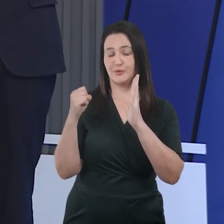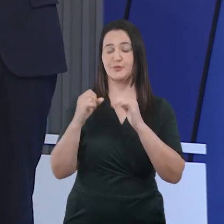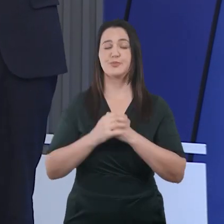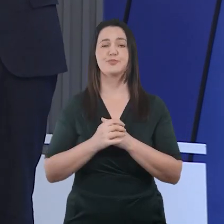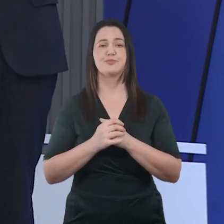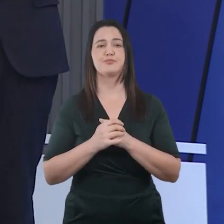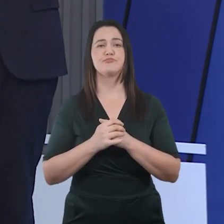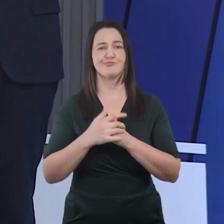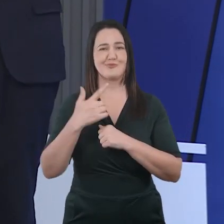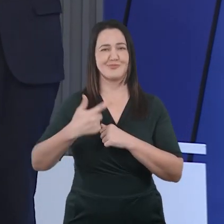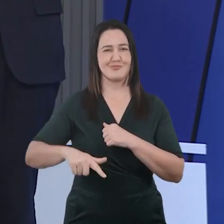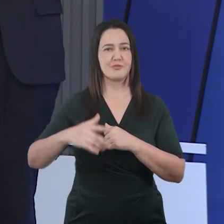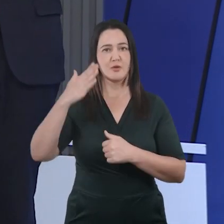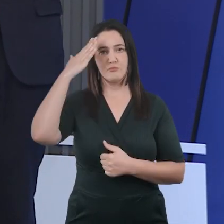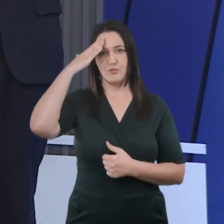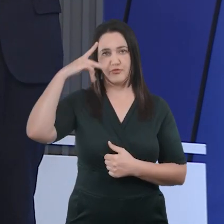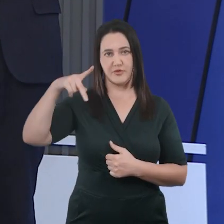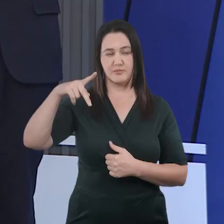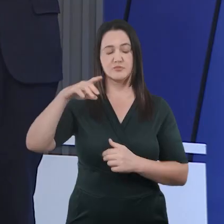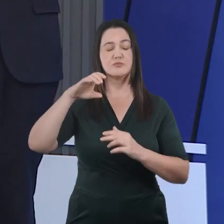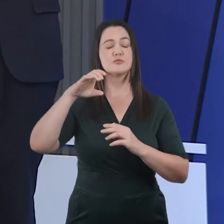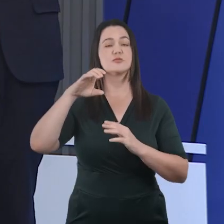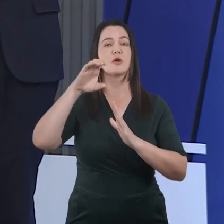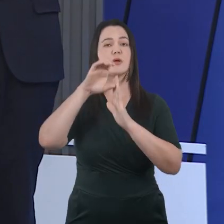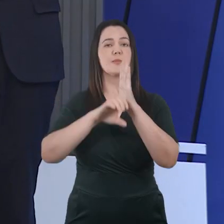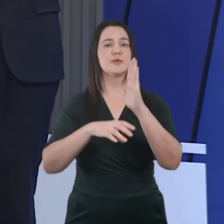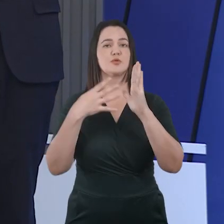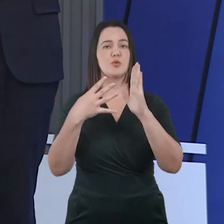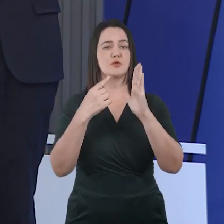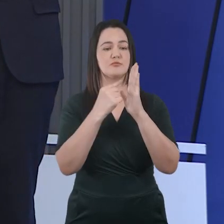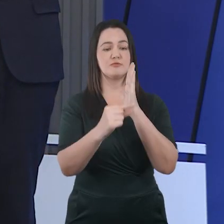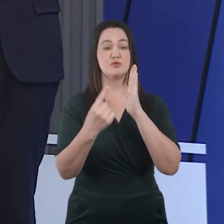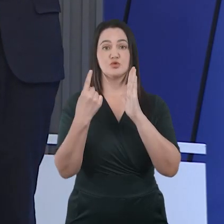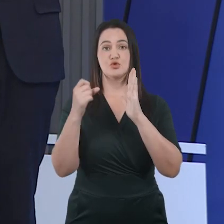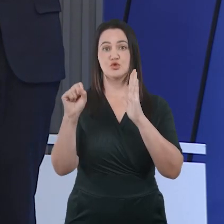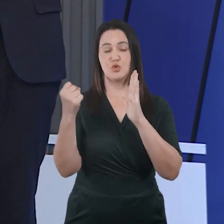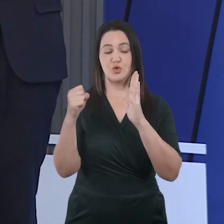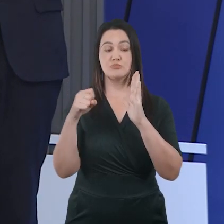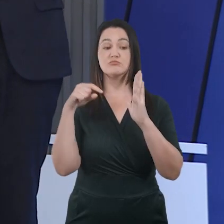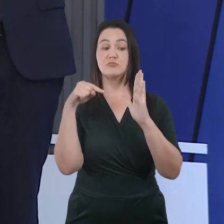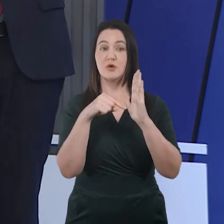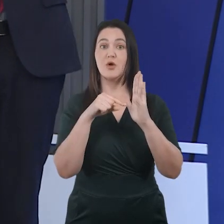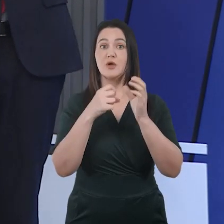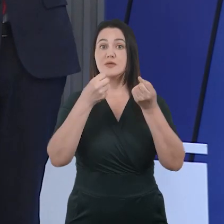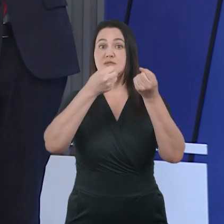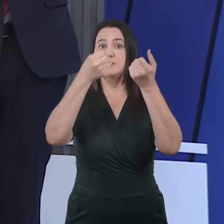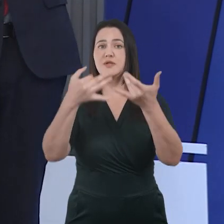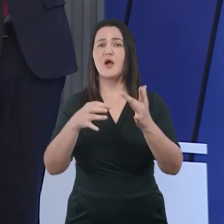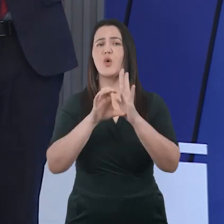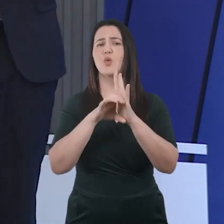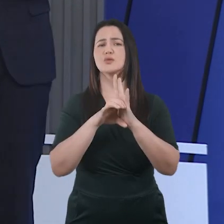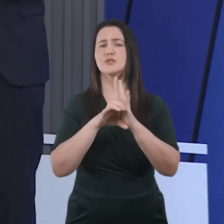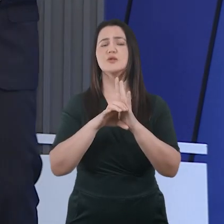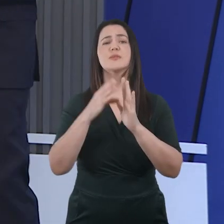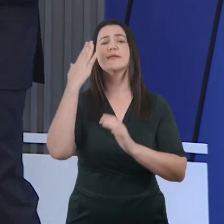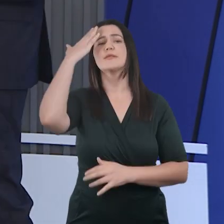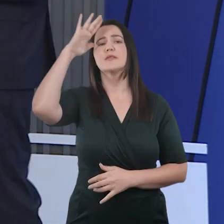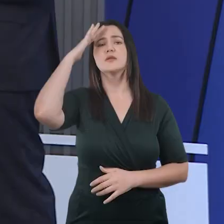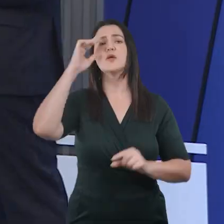quero estabelecer contigo, porque isso vai nos ajudar a compreender o que vai acontecer na